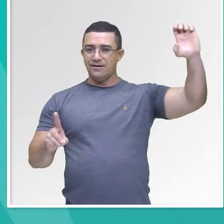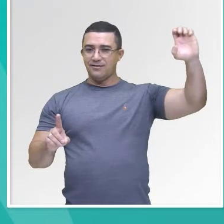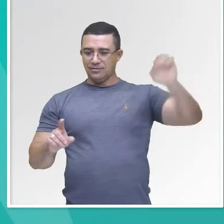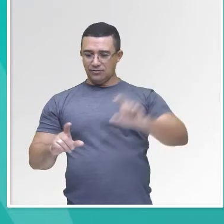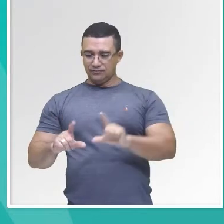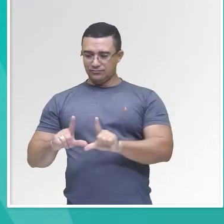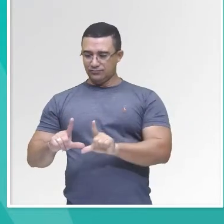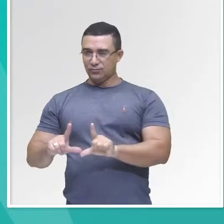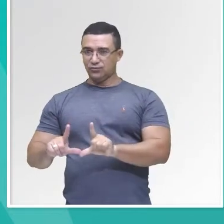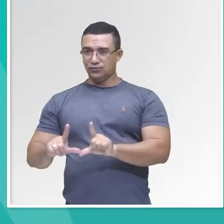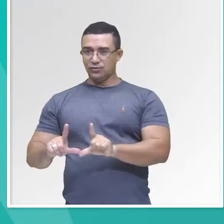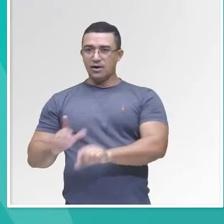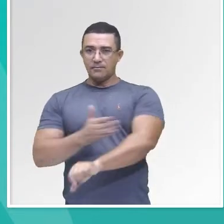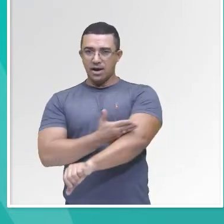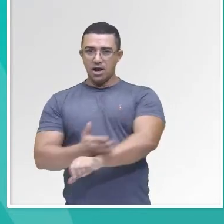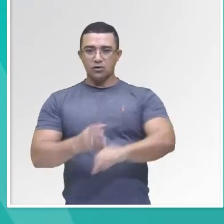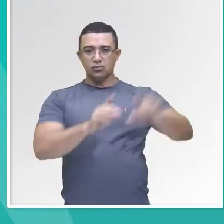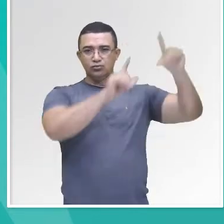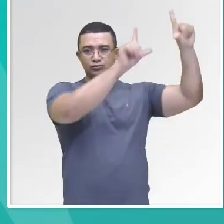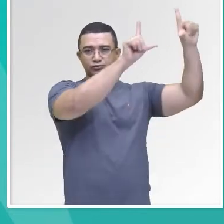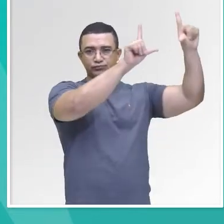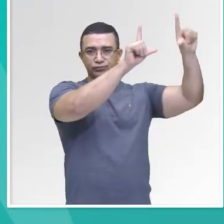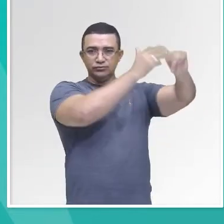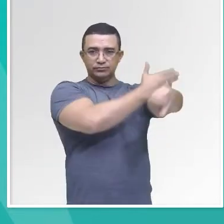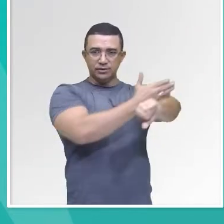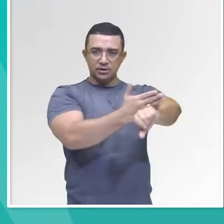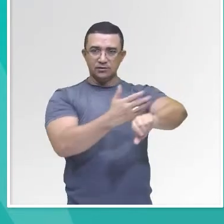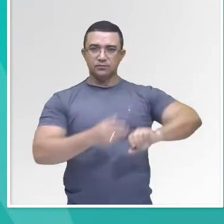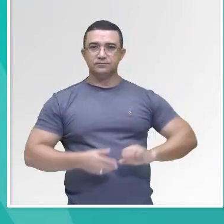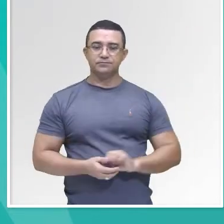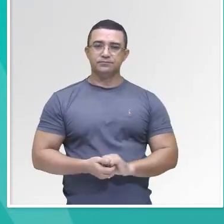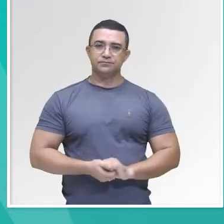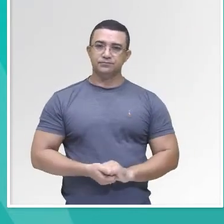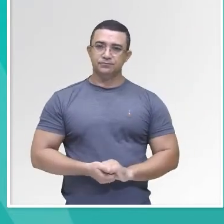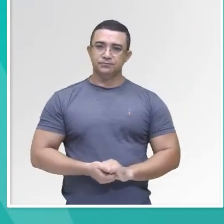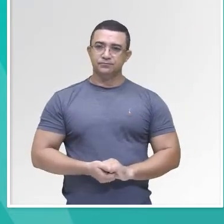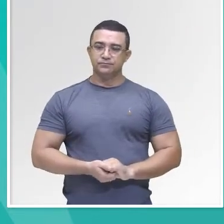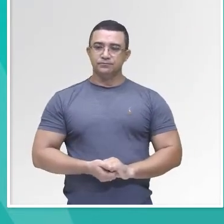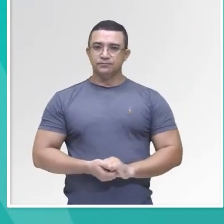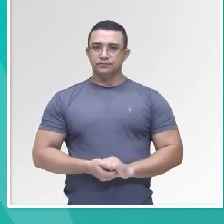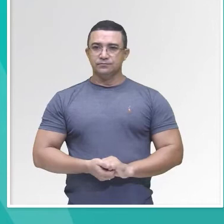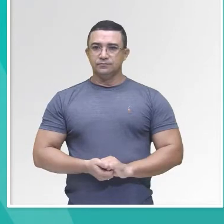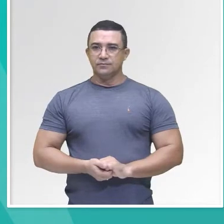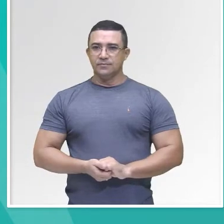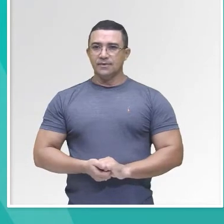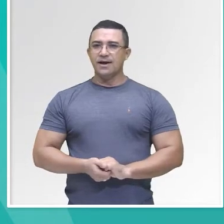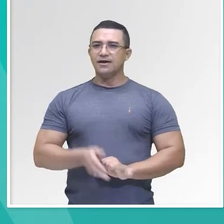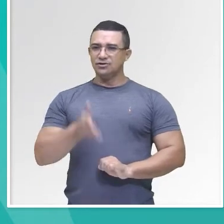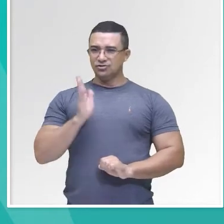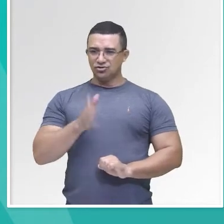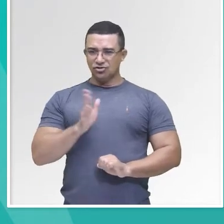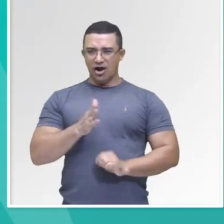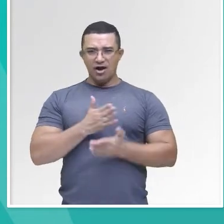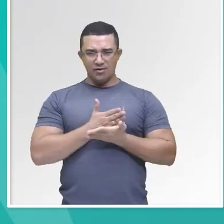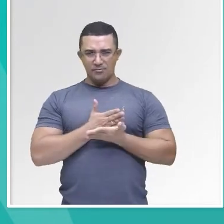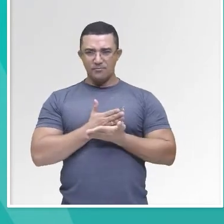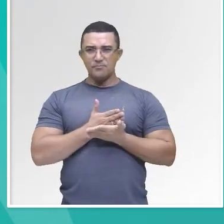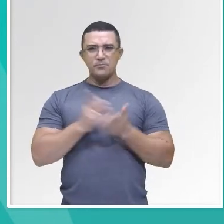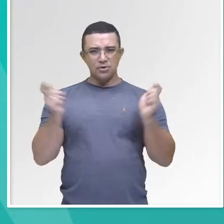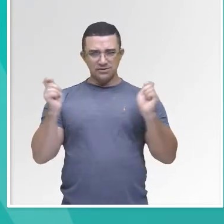está em destaque. E a partir daí, né, já dá para a gente